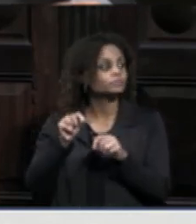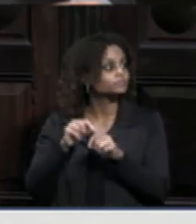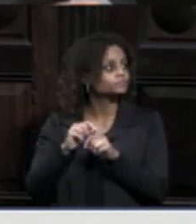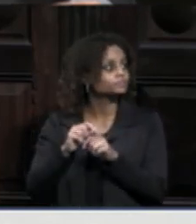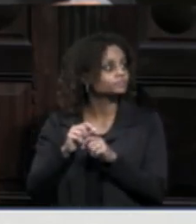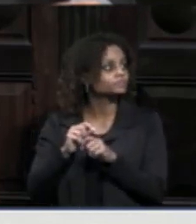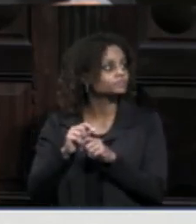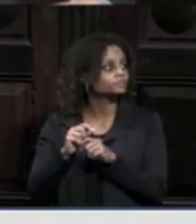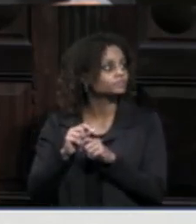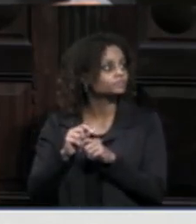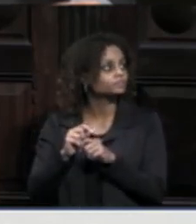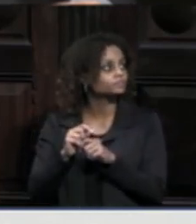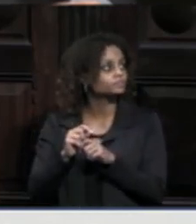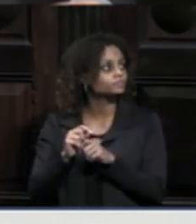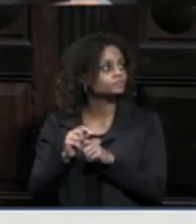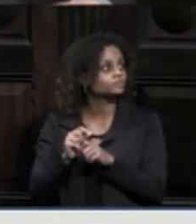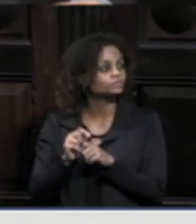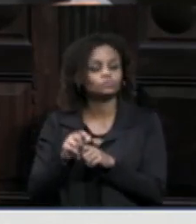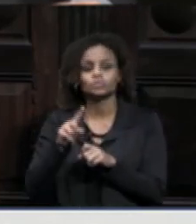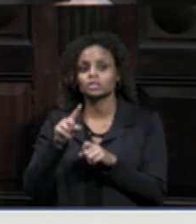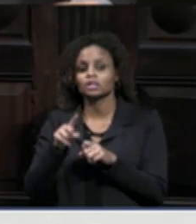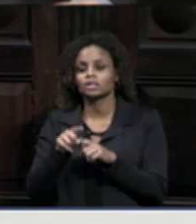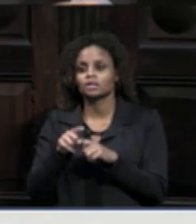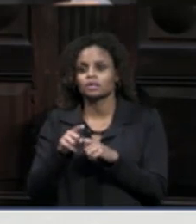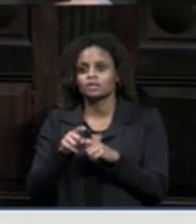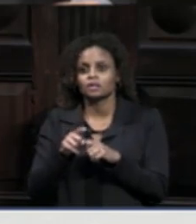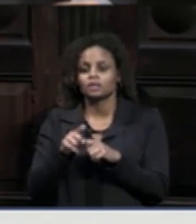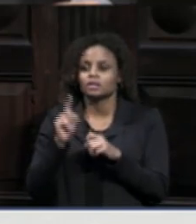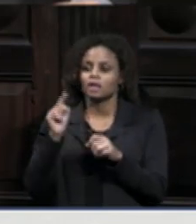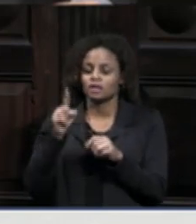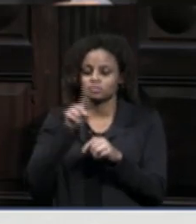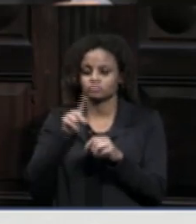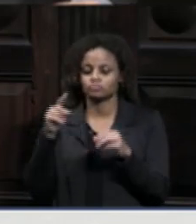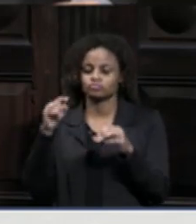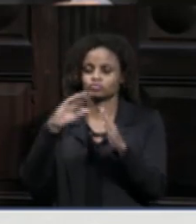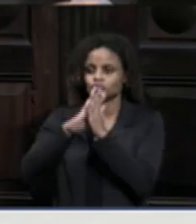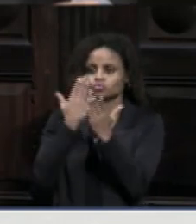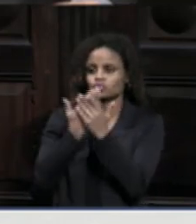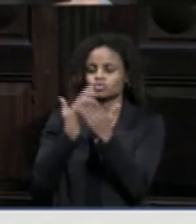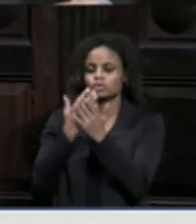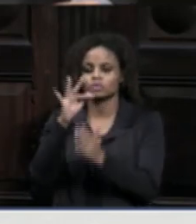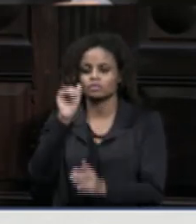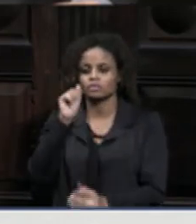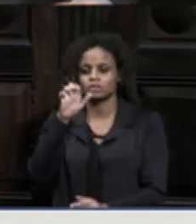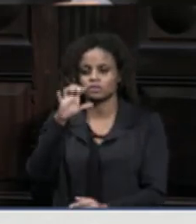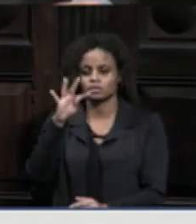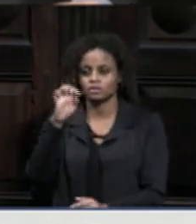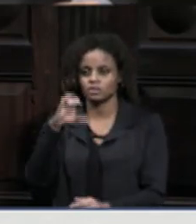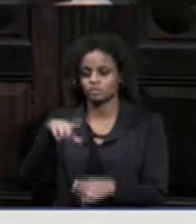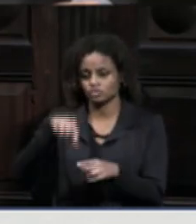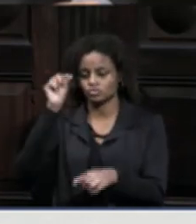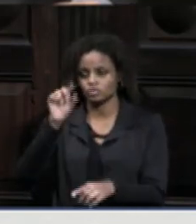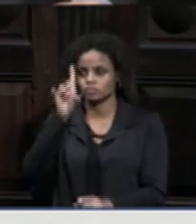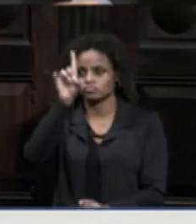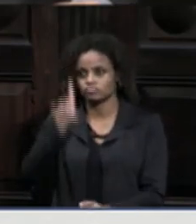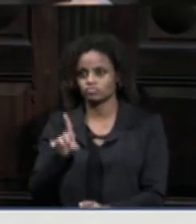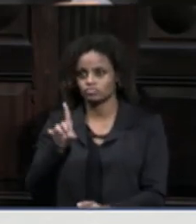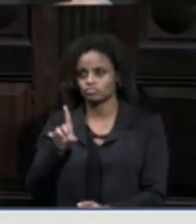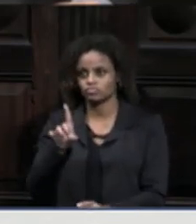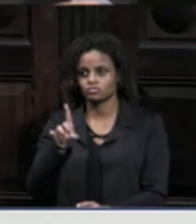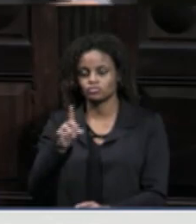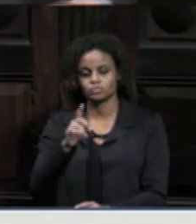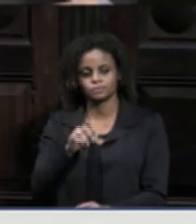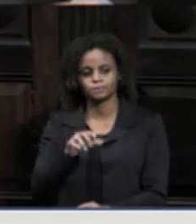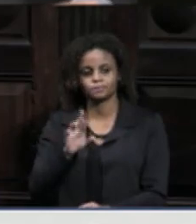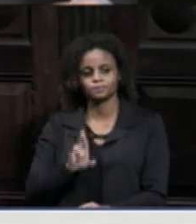processo consultivo para a indicação da presidente da Fundação Apoio Escola Faetec. Eu quero chamar a atenção dos senhores deputados.